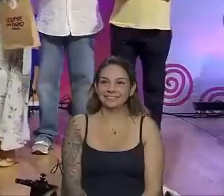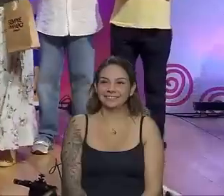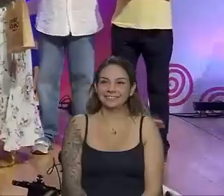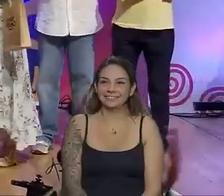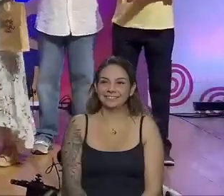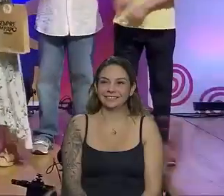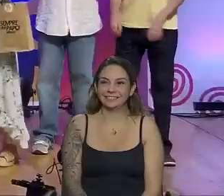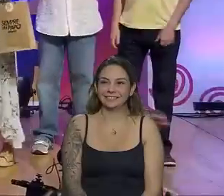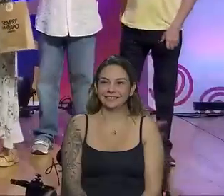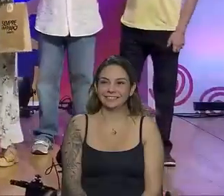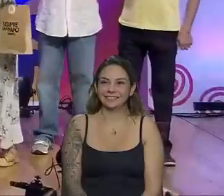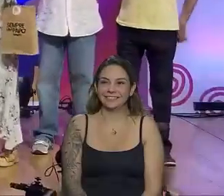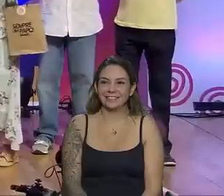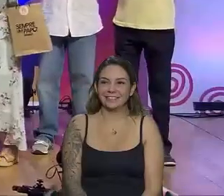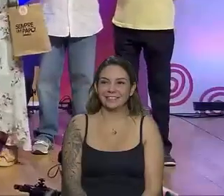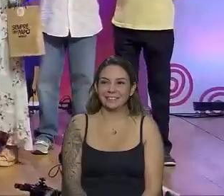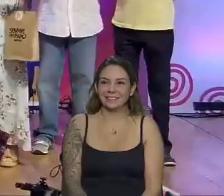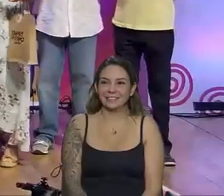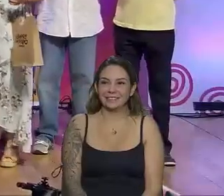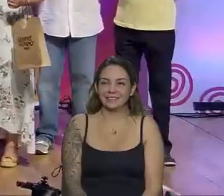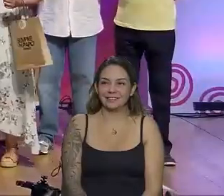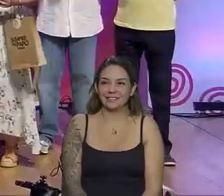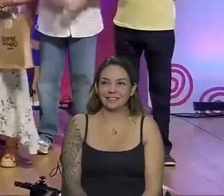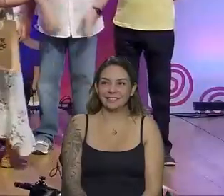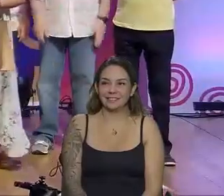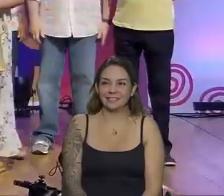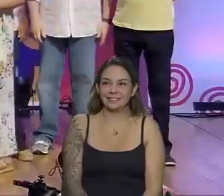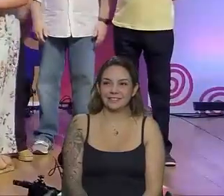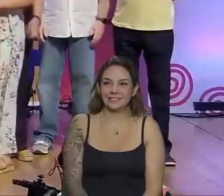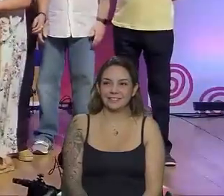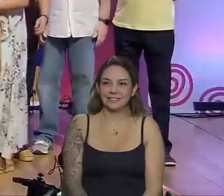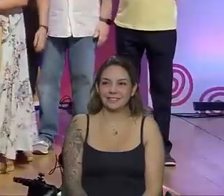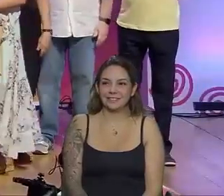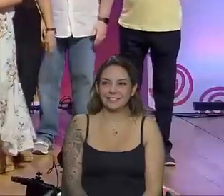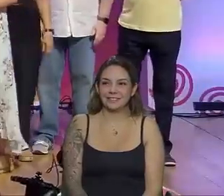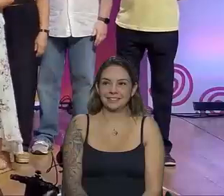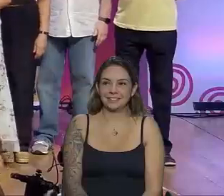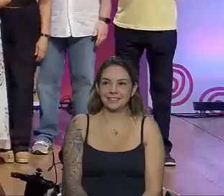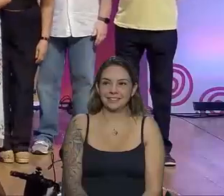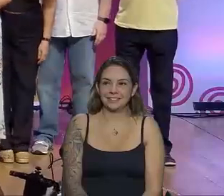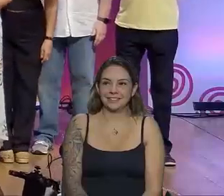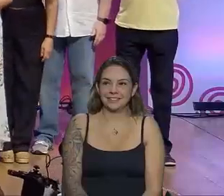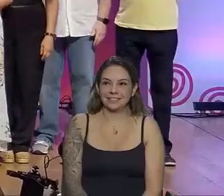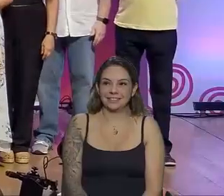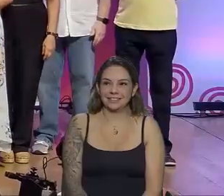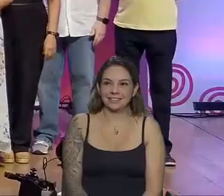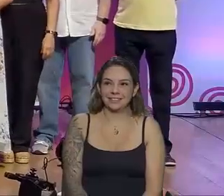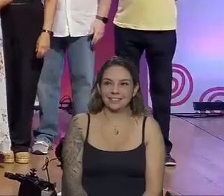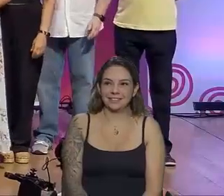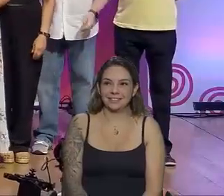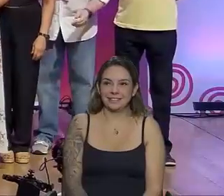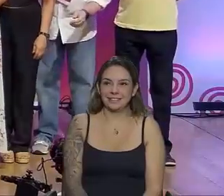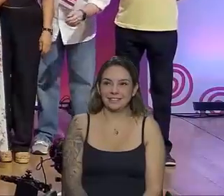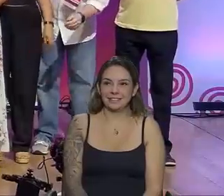Parabéns, Cássio. O título da redação do Cássio é A Senhora e a Encruzilhada. E eu